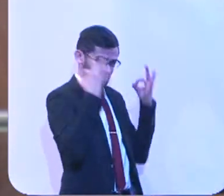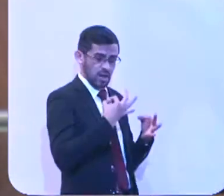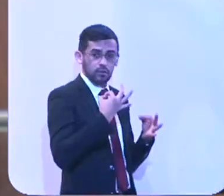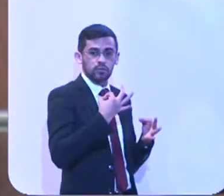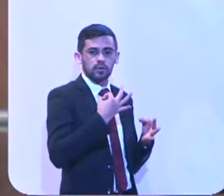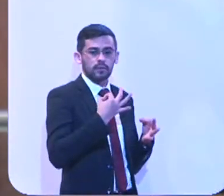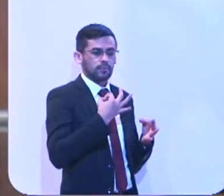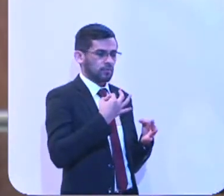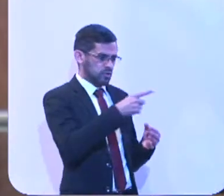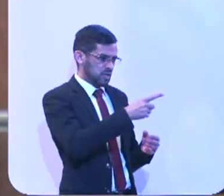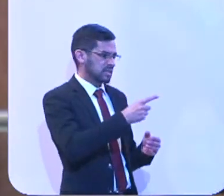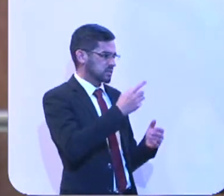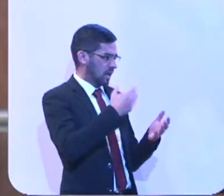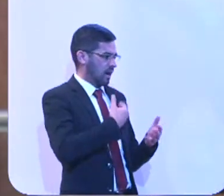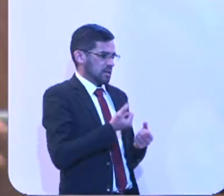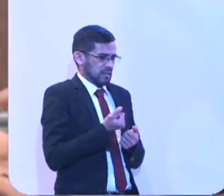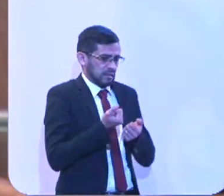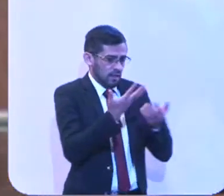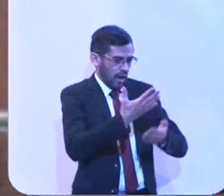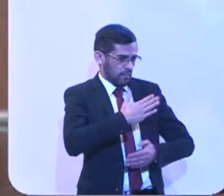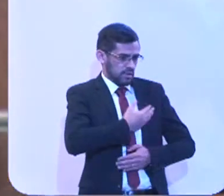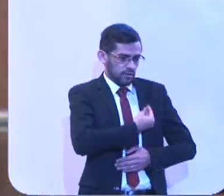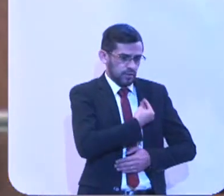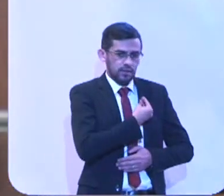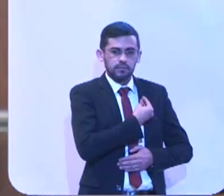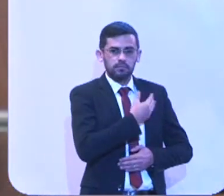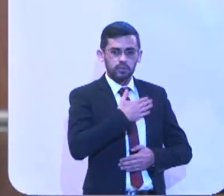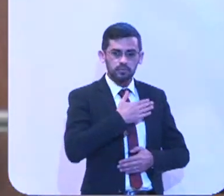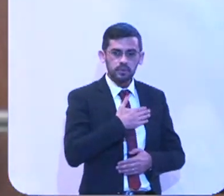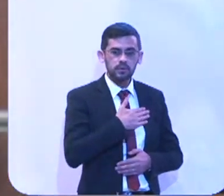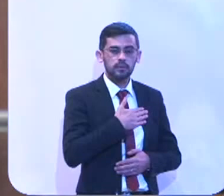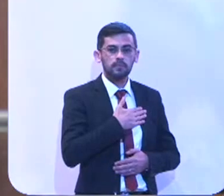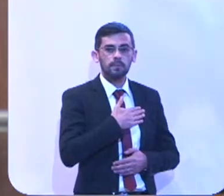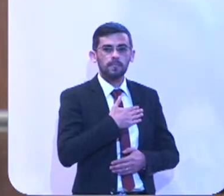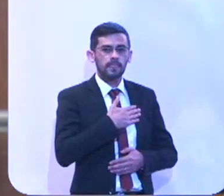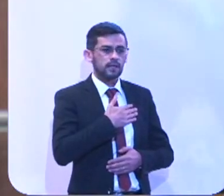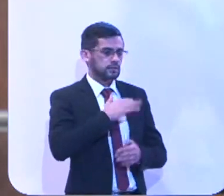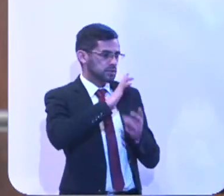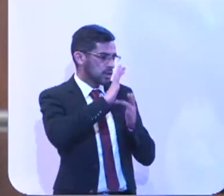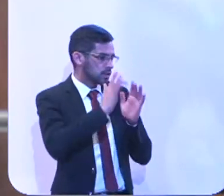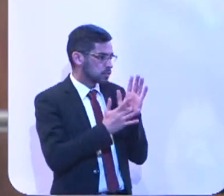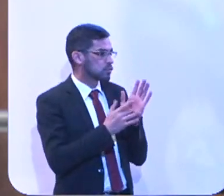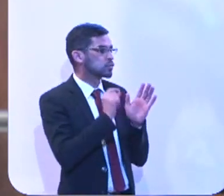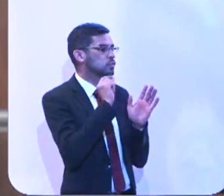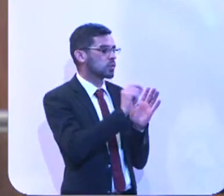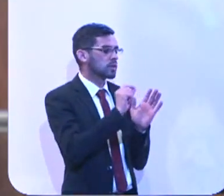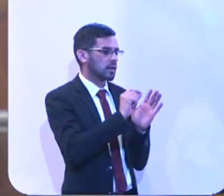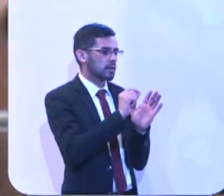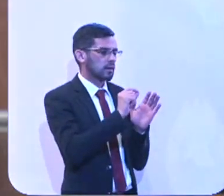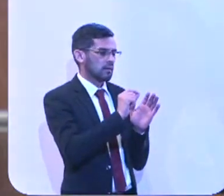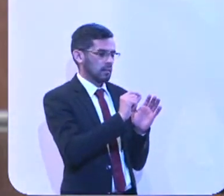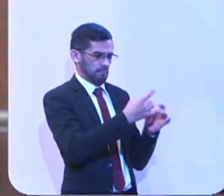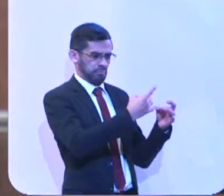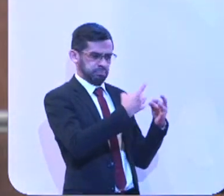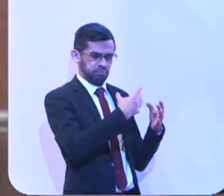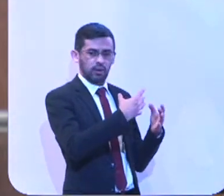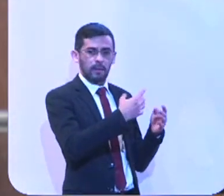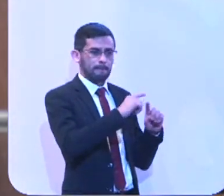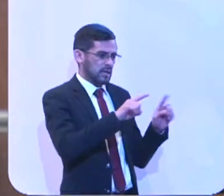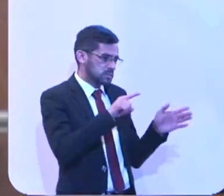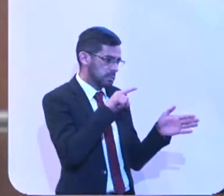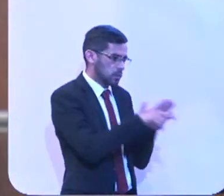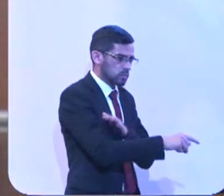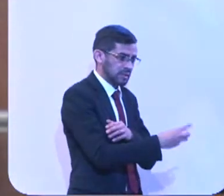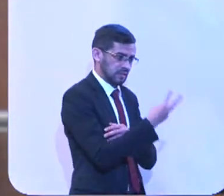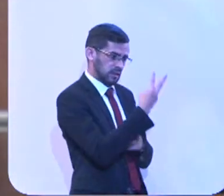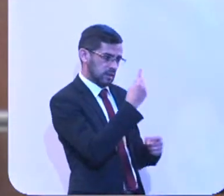outras palavras, você está disposto a dar a sua vida por mim? Jesus estava se referindo à traição de Pedro, por isso pergunta